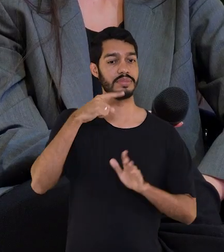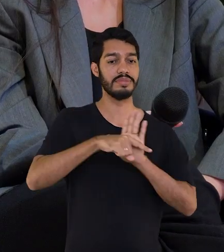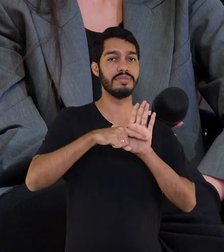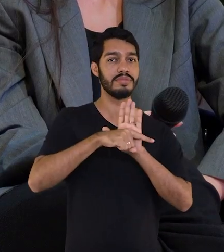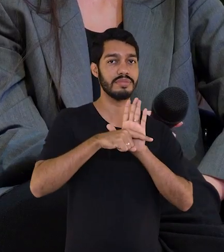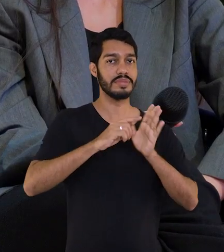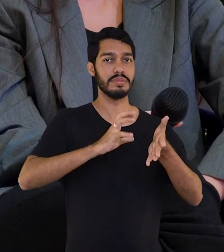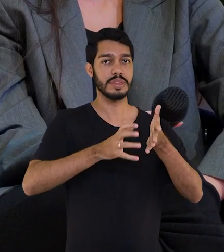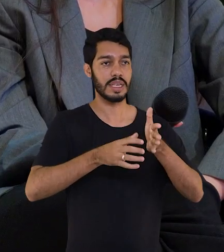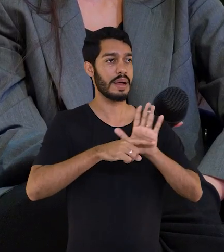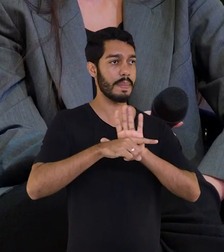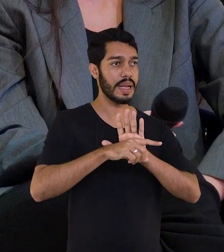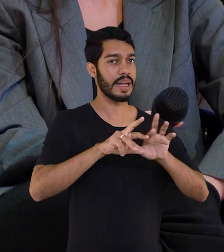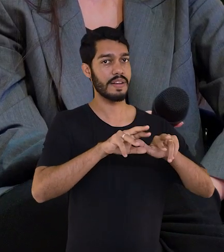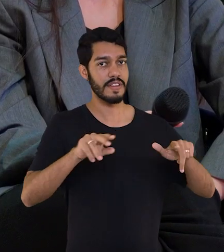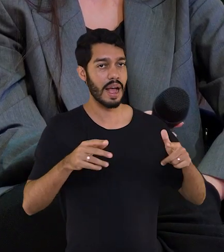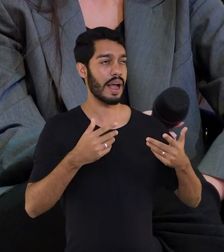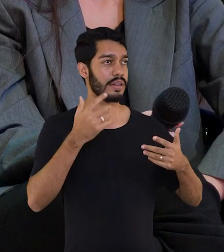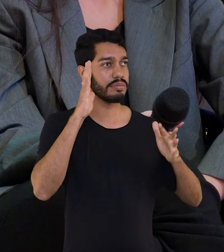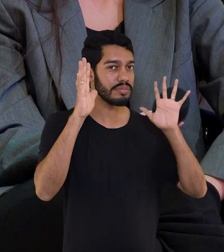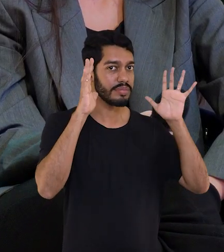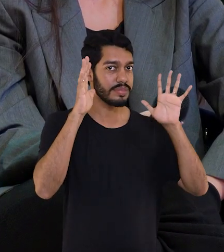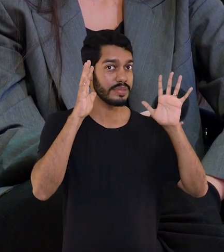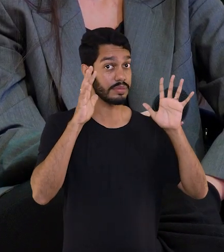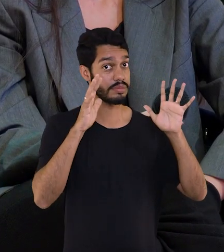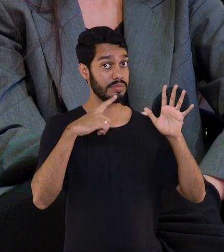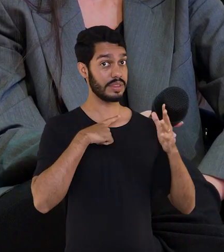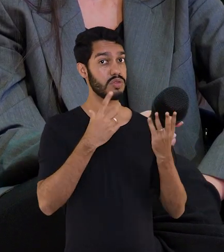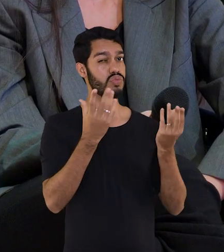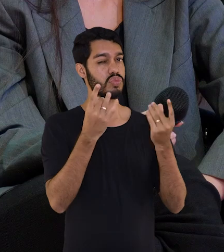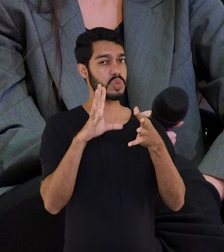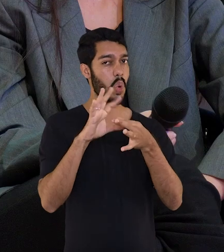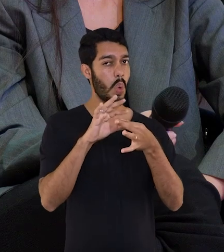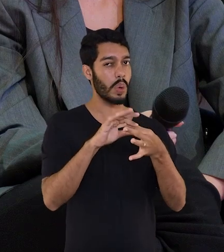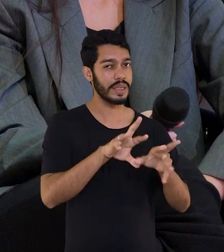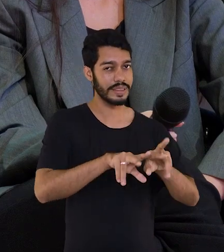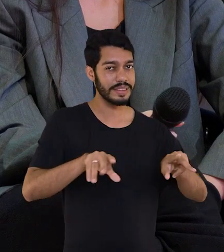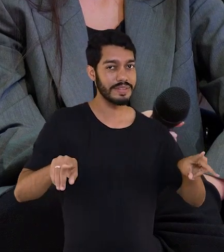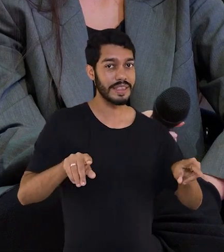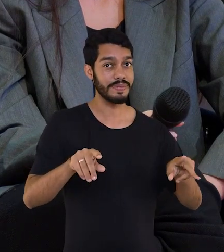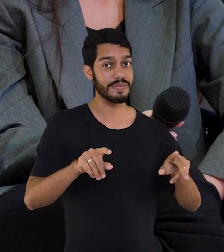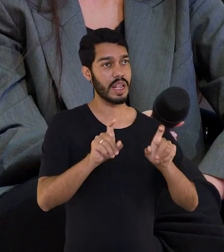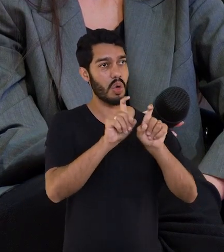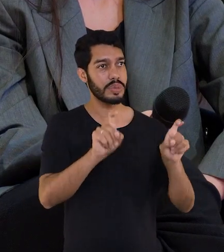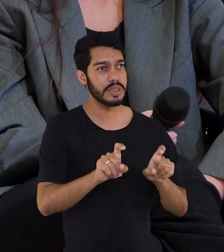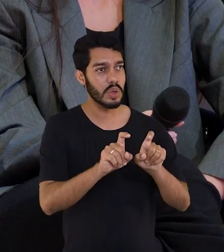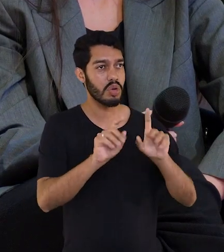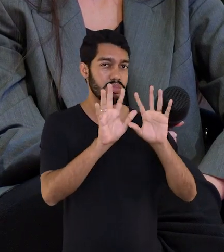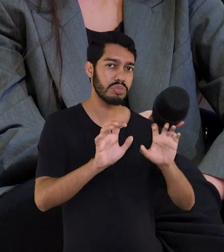pensar. E aí ele estava acessando o banco, ele estava fazendo as pesquisas, ele estava pensando, o modelo é enorme, então tem um monte de contexto que dá para o